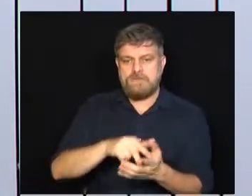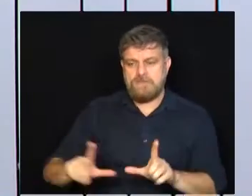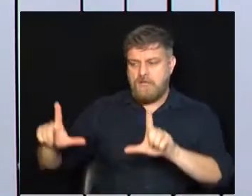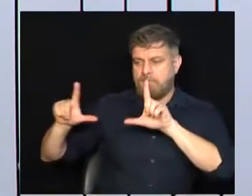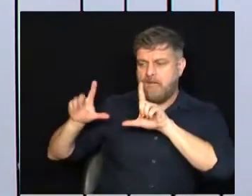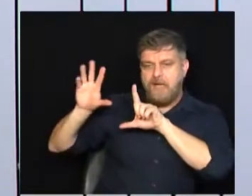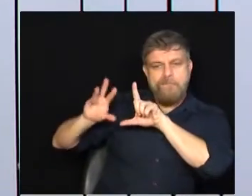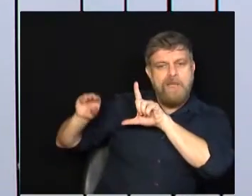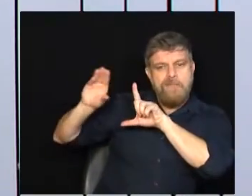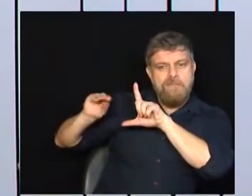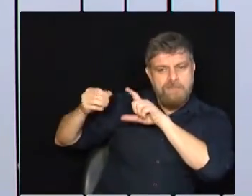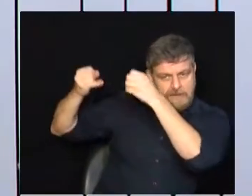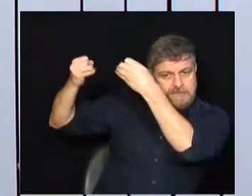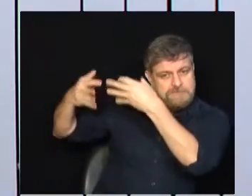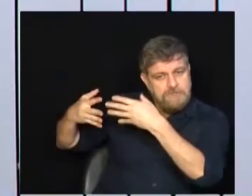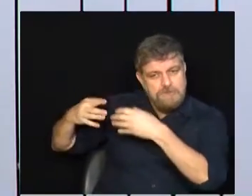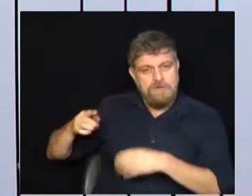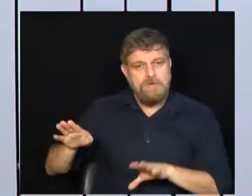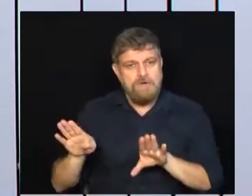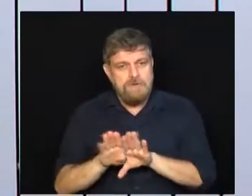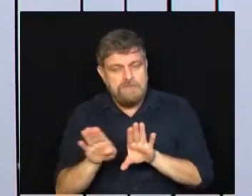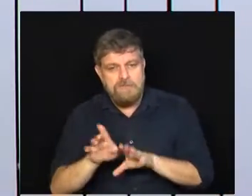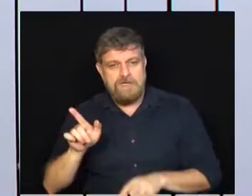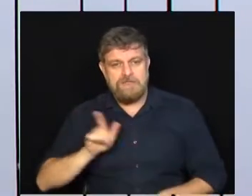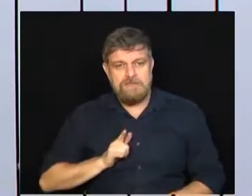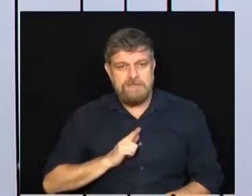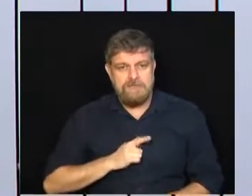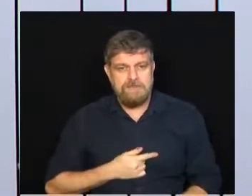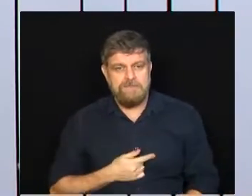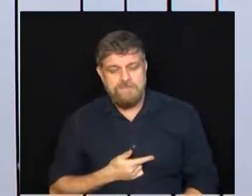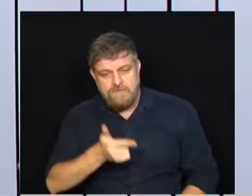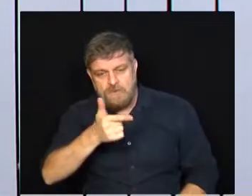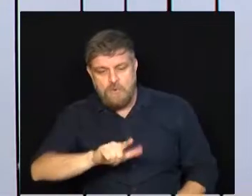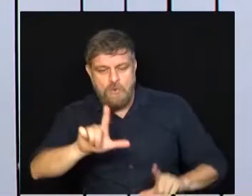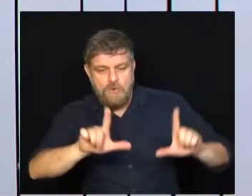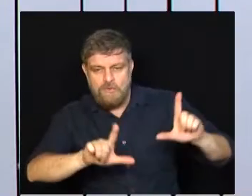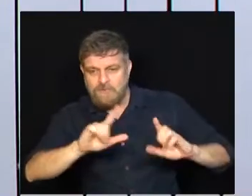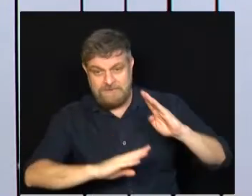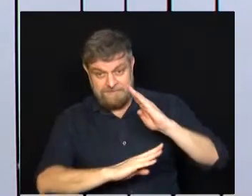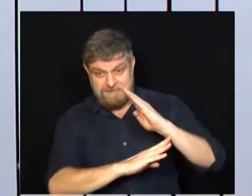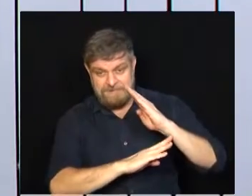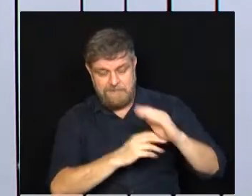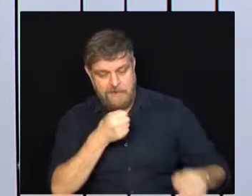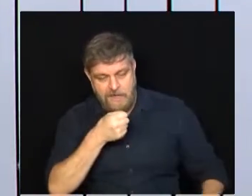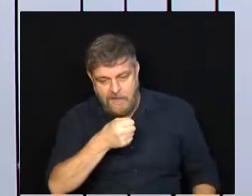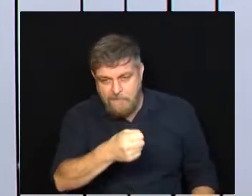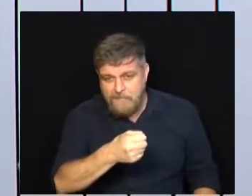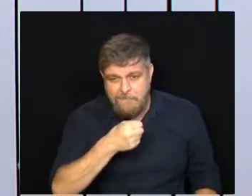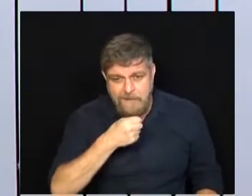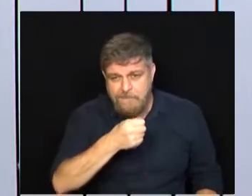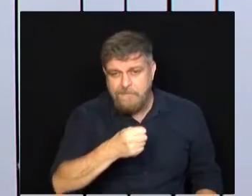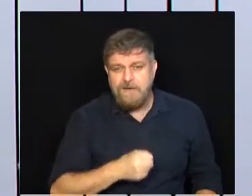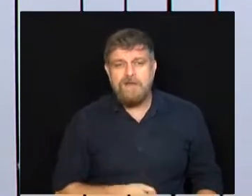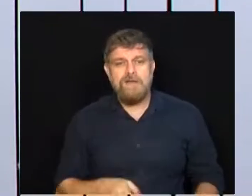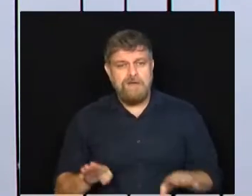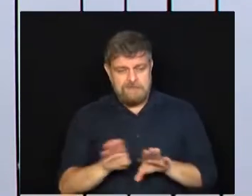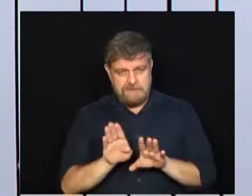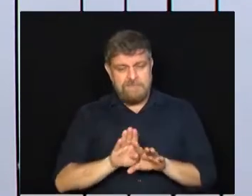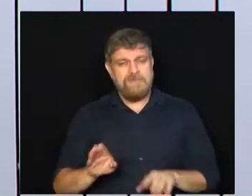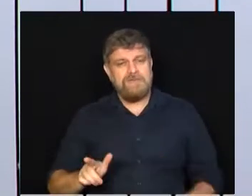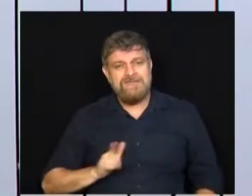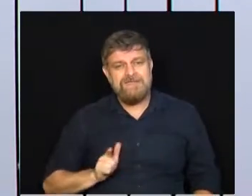bem. Destacar ainda, talvez para um outro programa da TV Câmara, que tem a